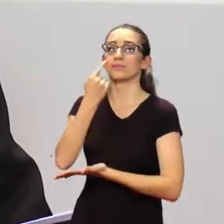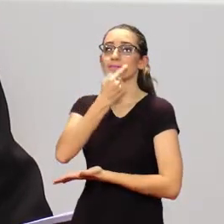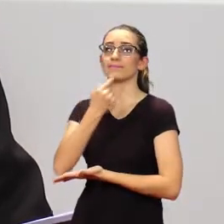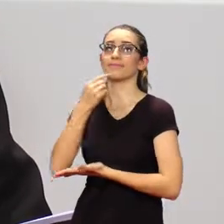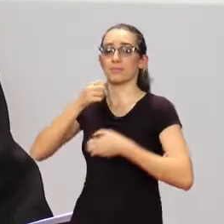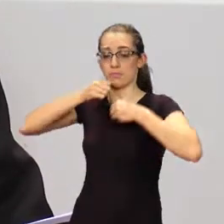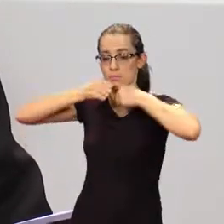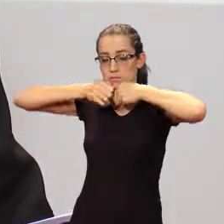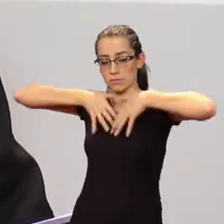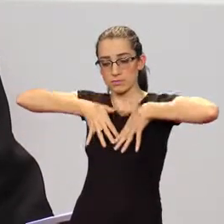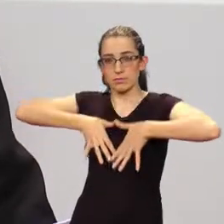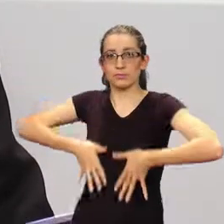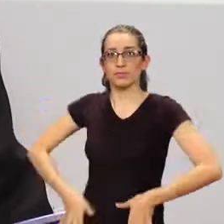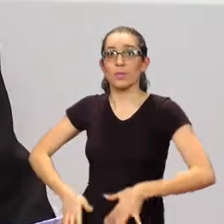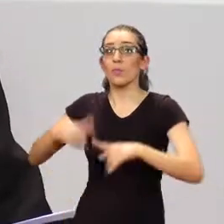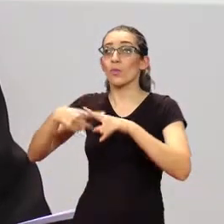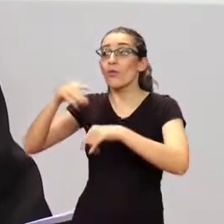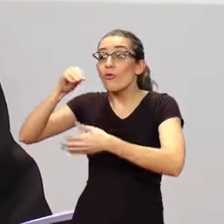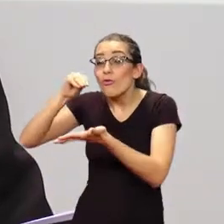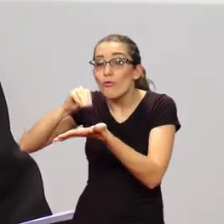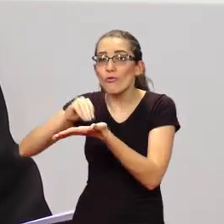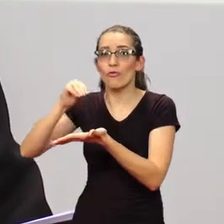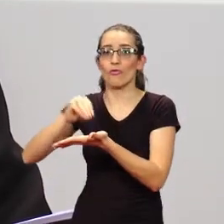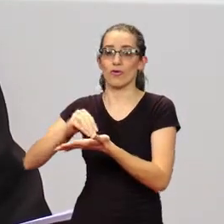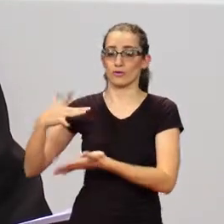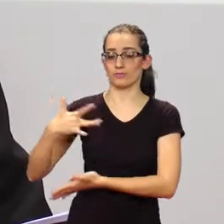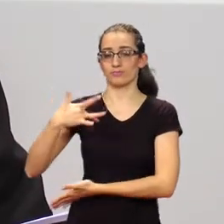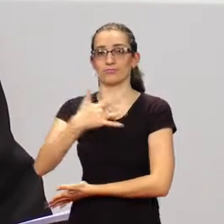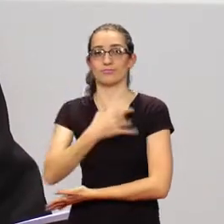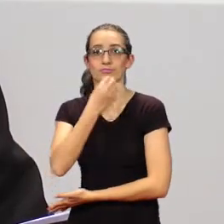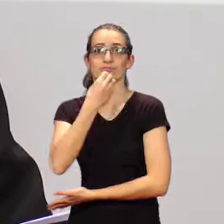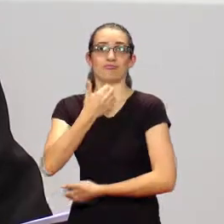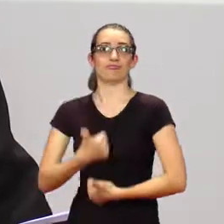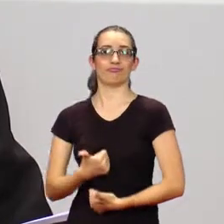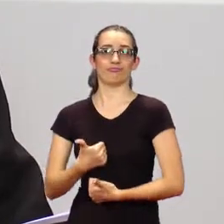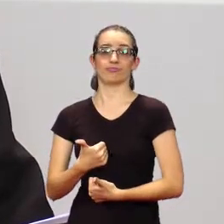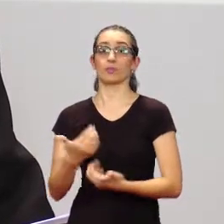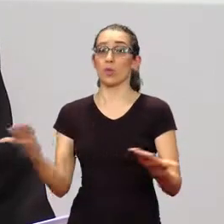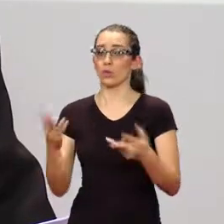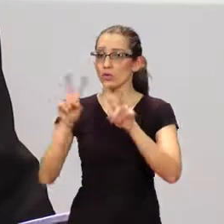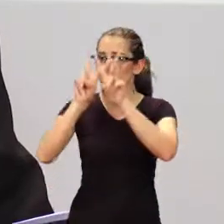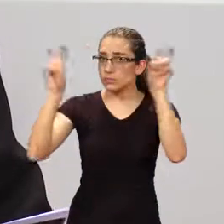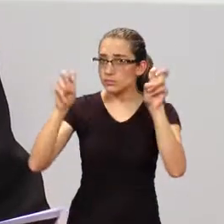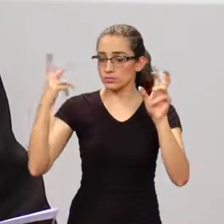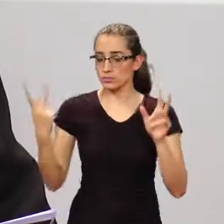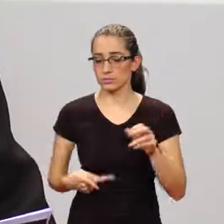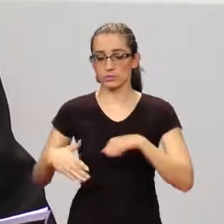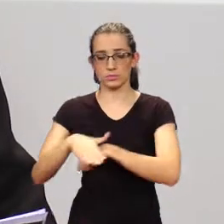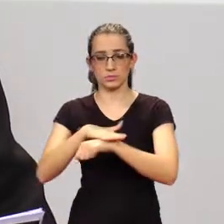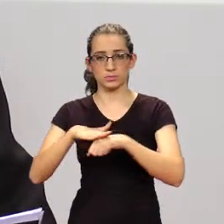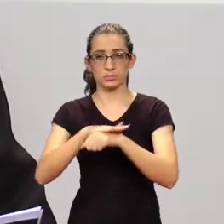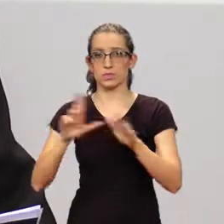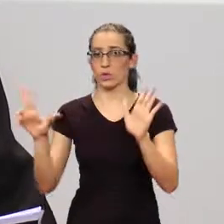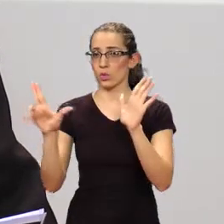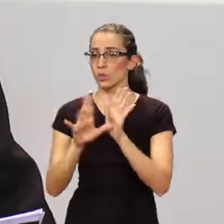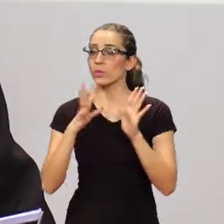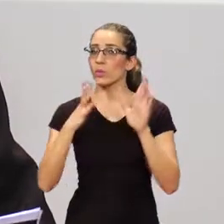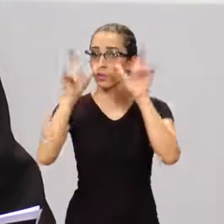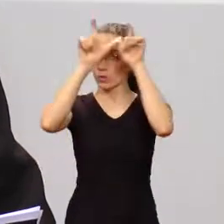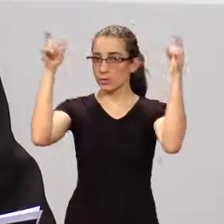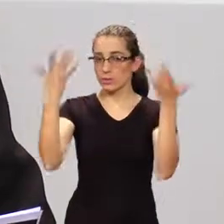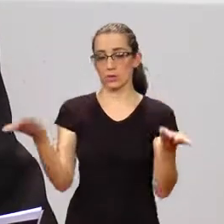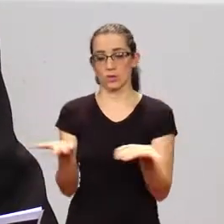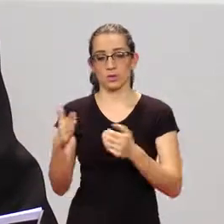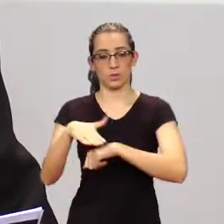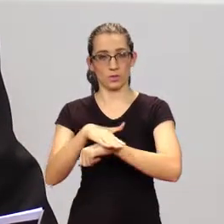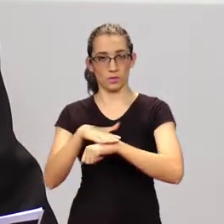origem exatamente na boca pela falta de uma saúde adequada. E é sobre esse assunto que nós vamos conversar hoje no